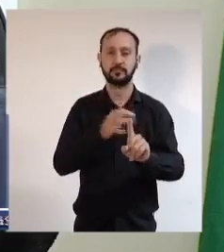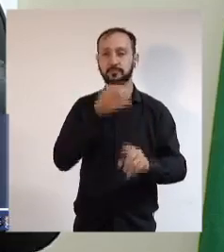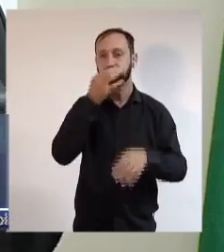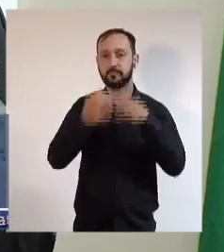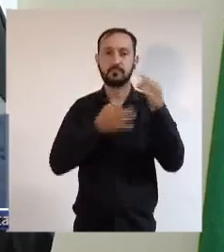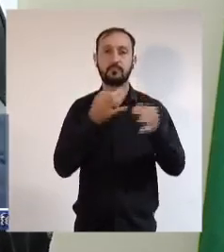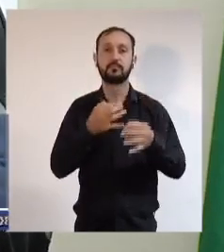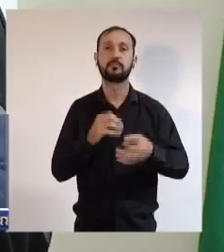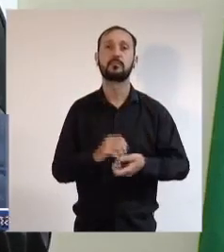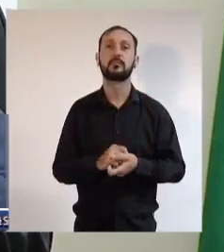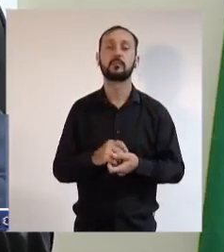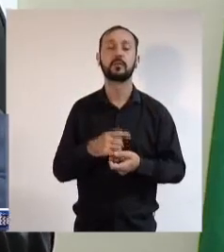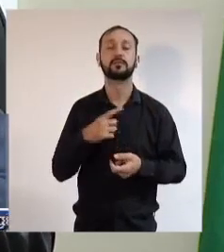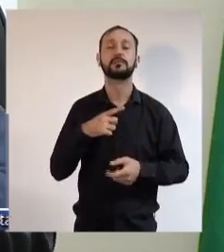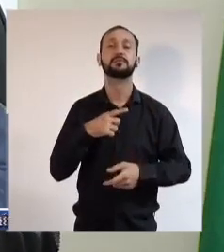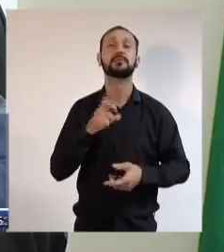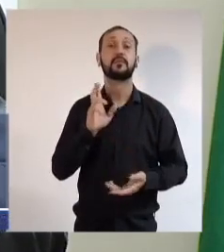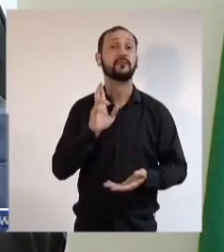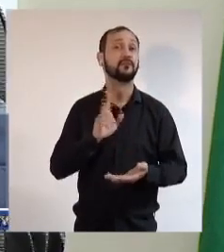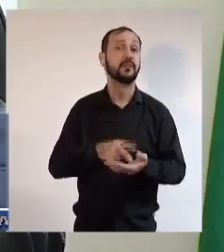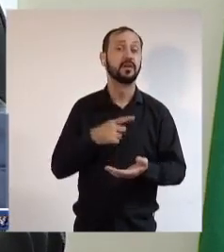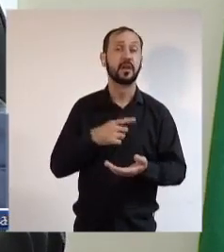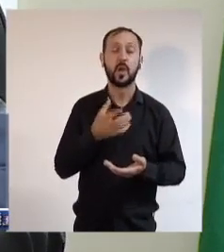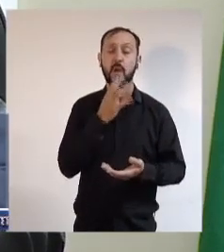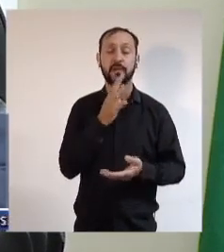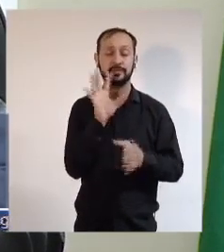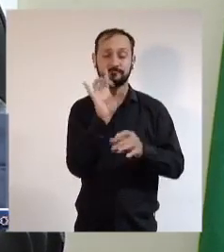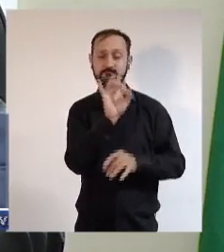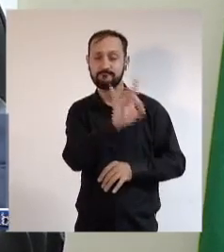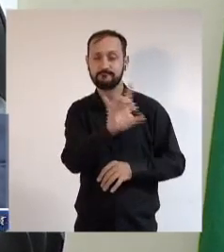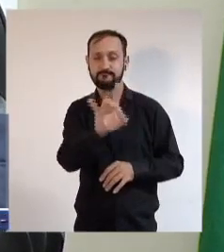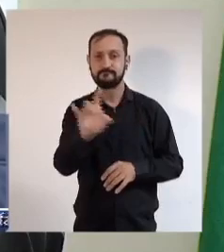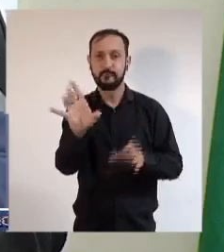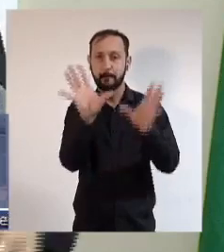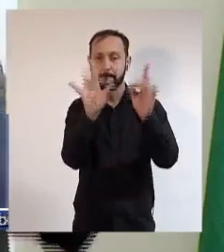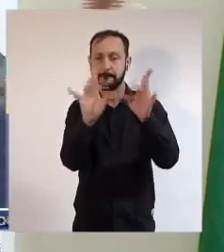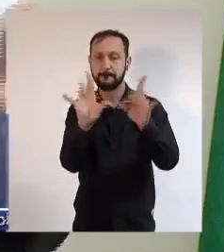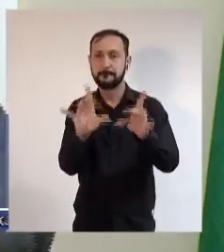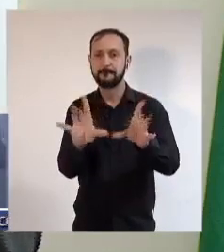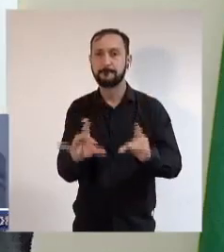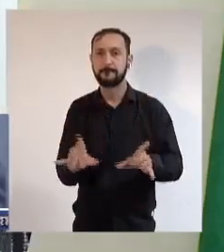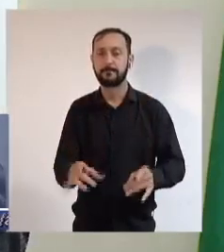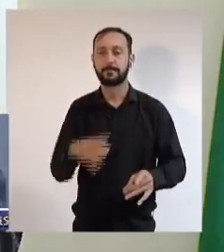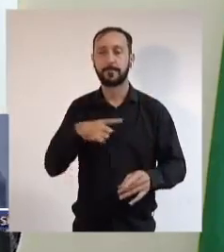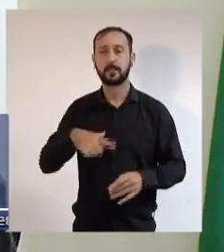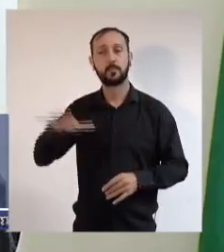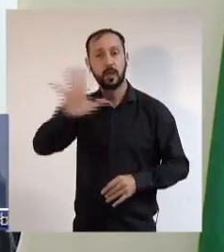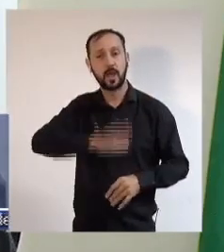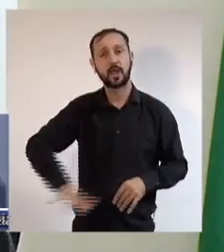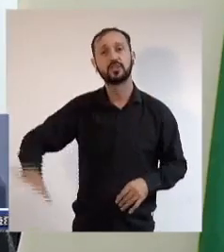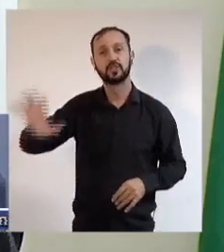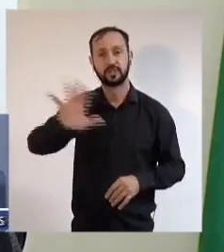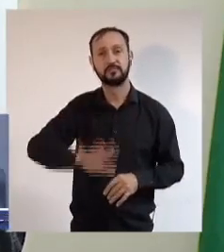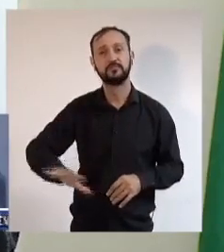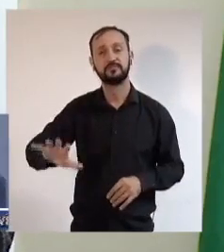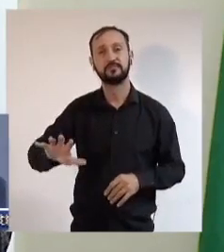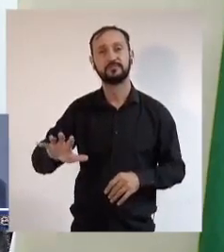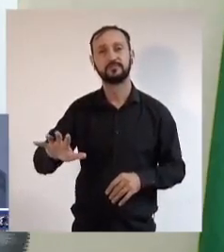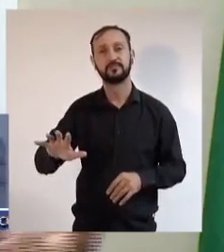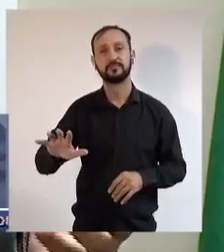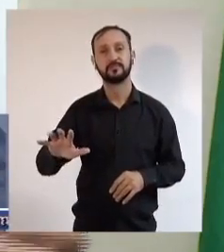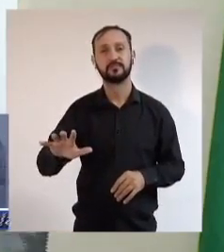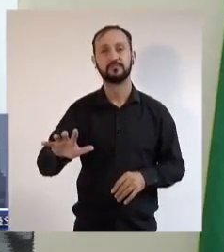de quem conhece realmente caso a caso e representado estado todo eu venho de uma região é que